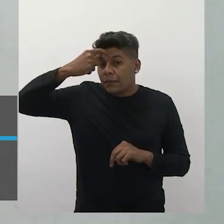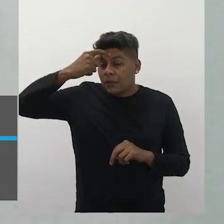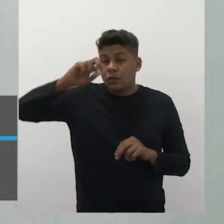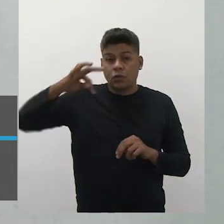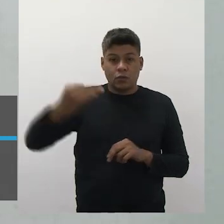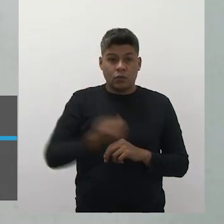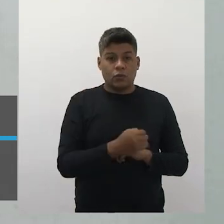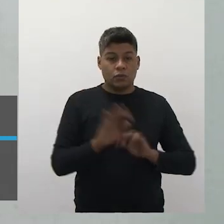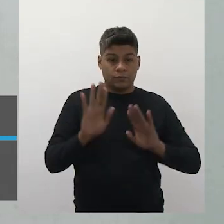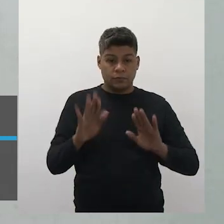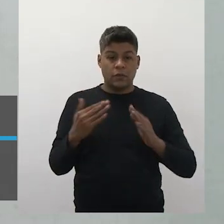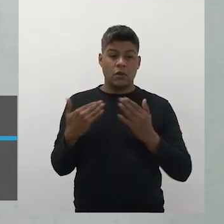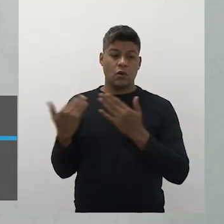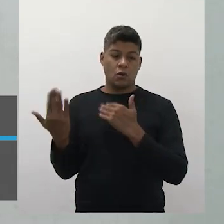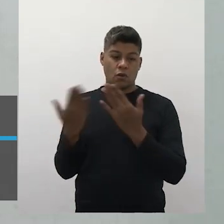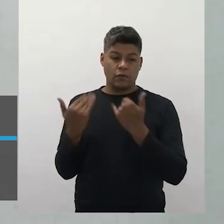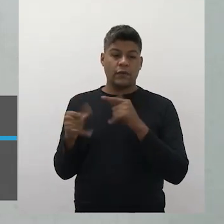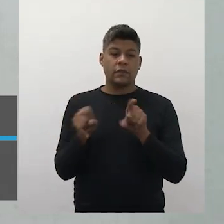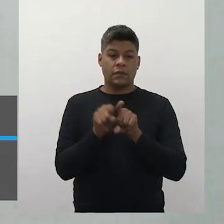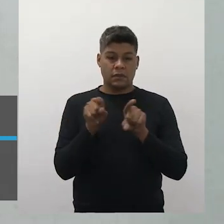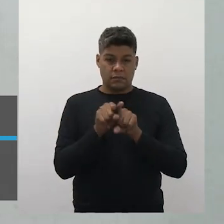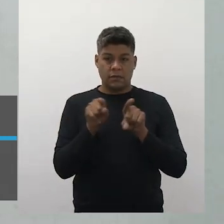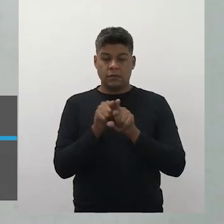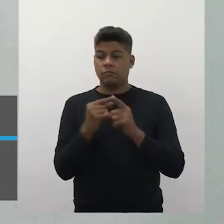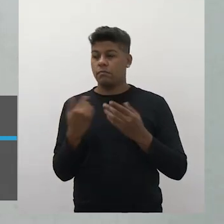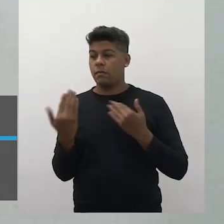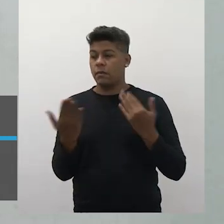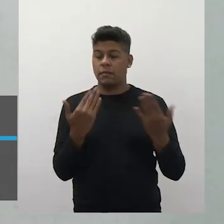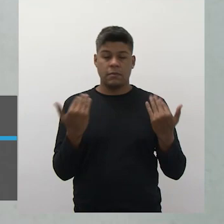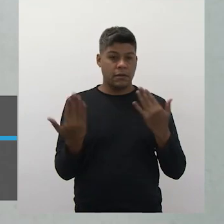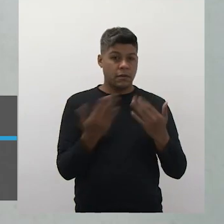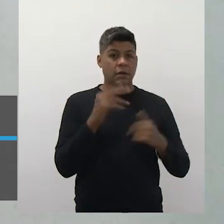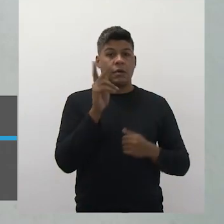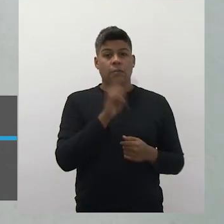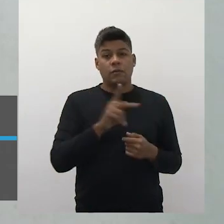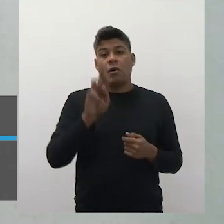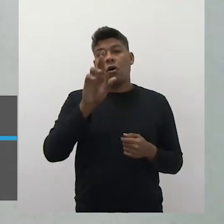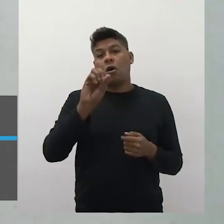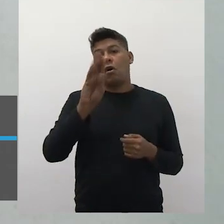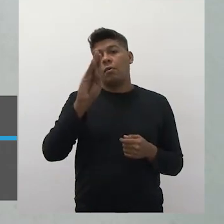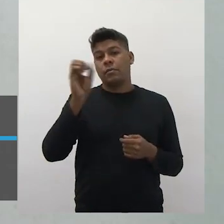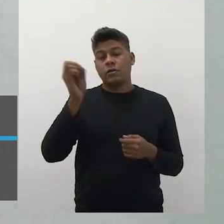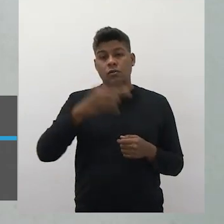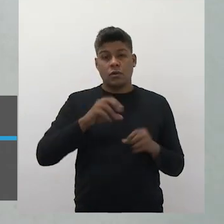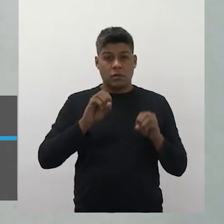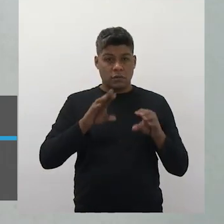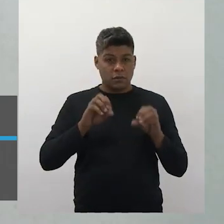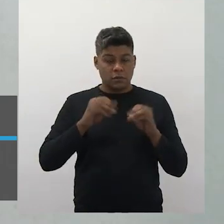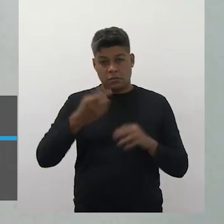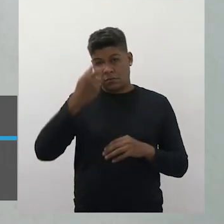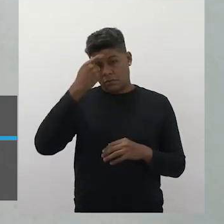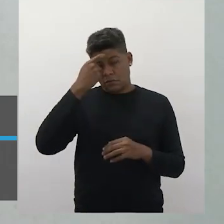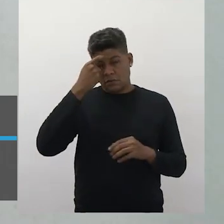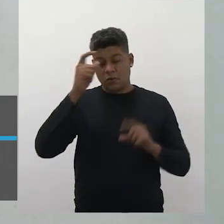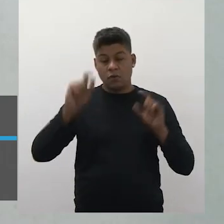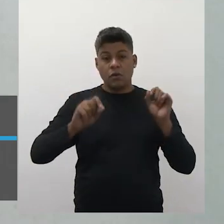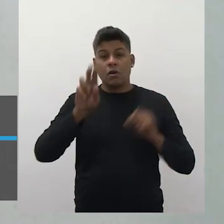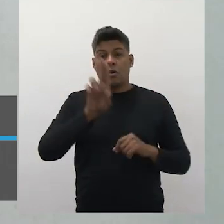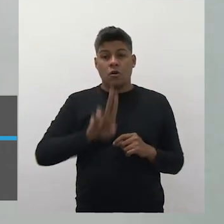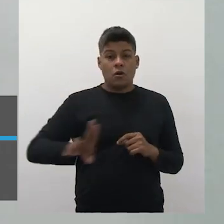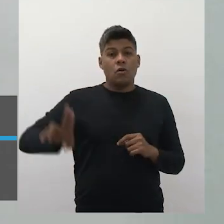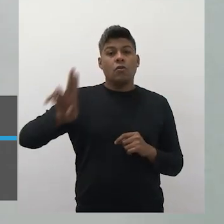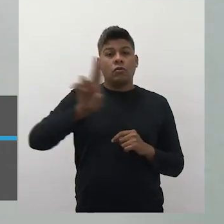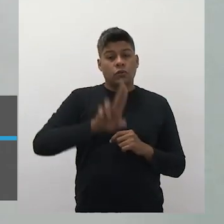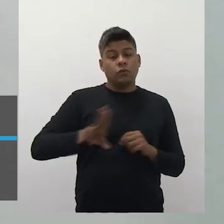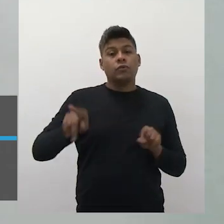de conversa, né? Roda de conversa. Professor Robson, educação e conscientização do uso